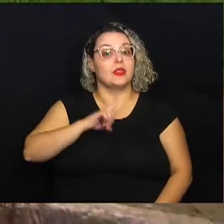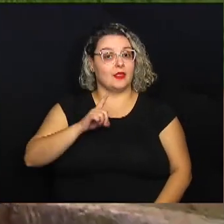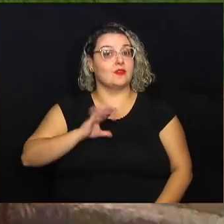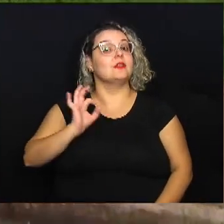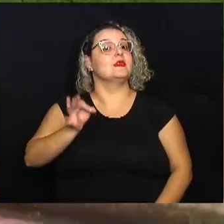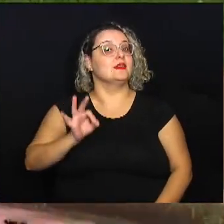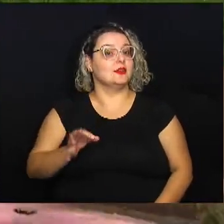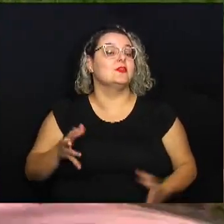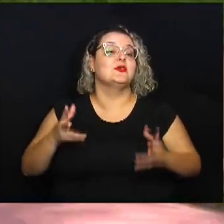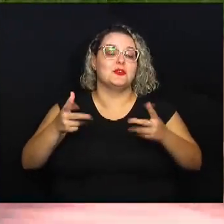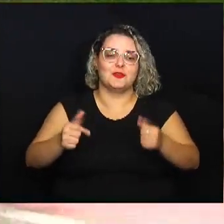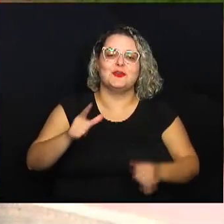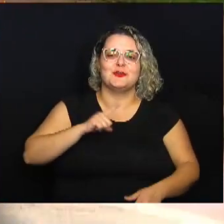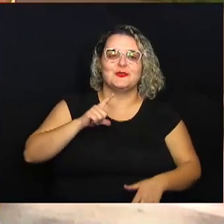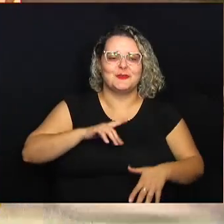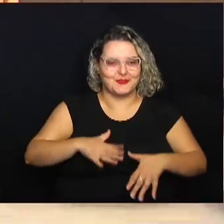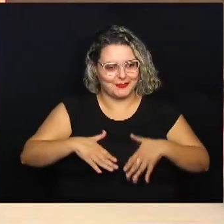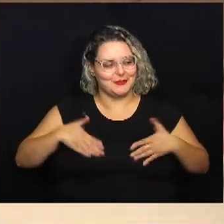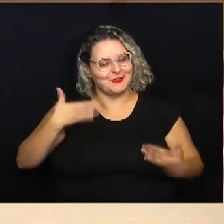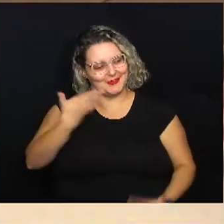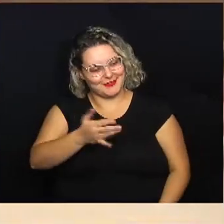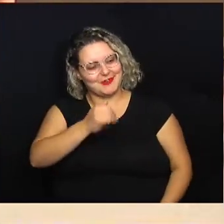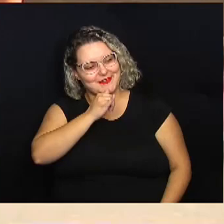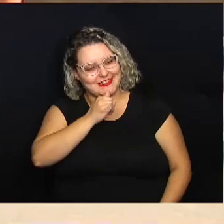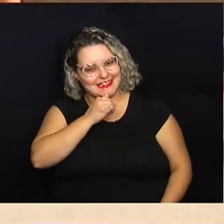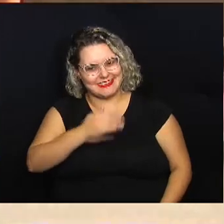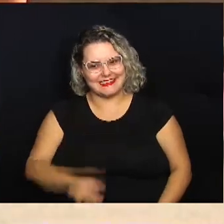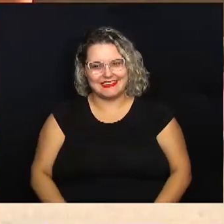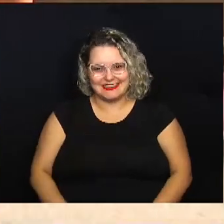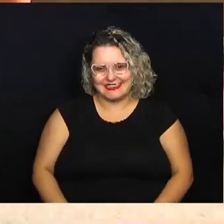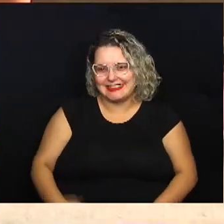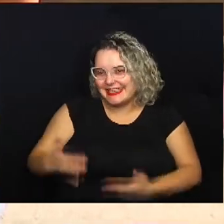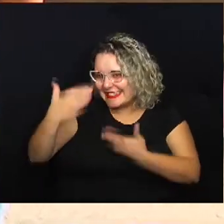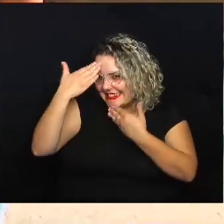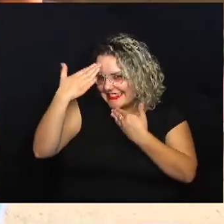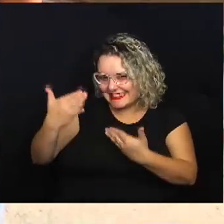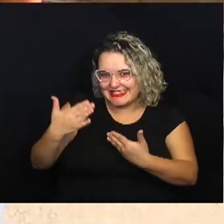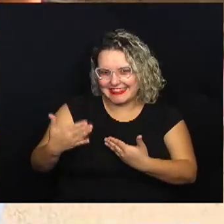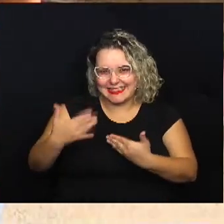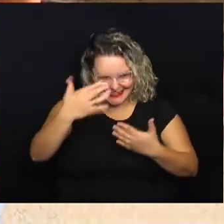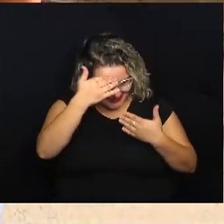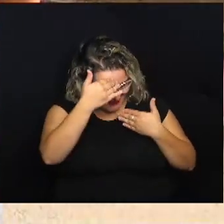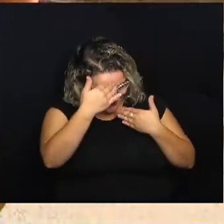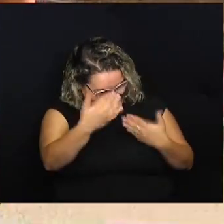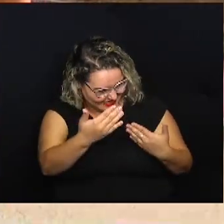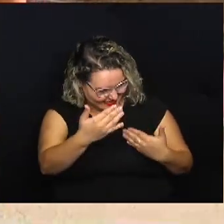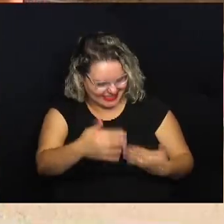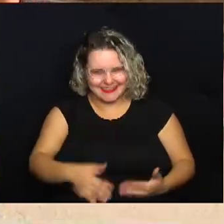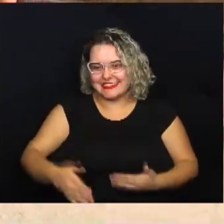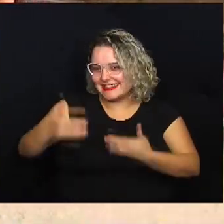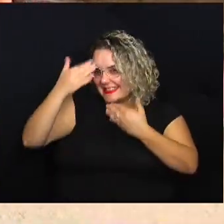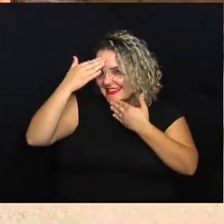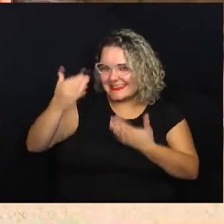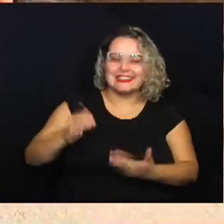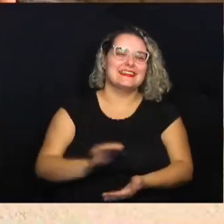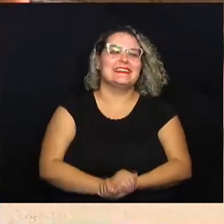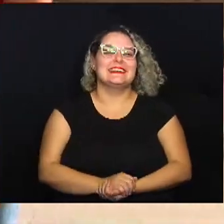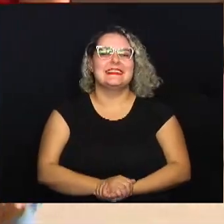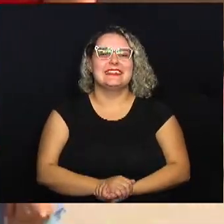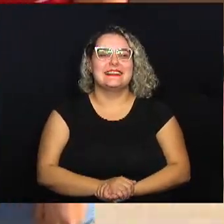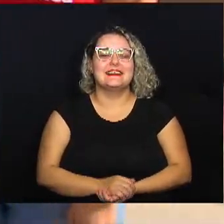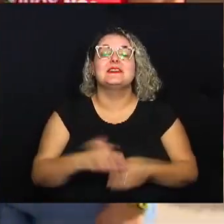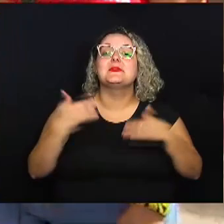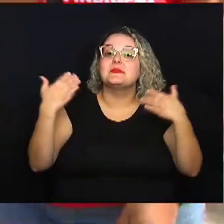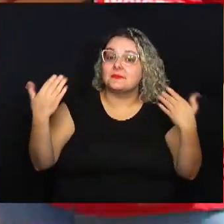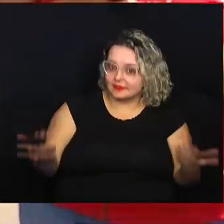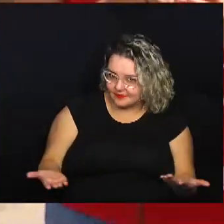têm muito orgulho de você, como um exemplo. Obrigada. Muito obrigada. Que agradeço.